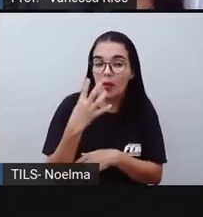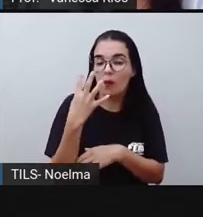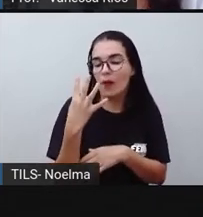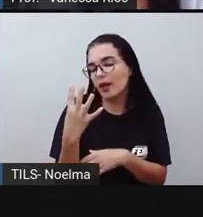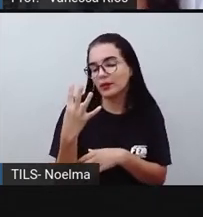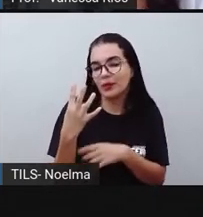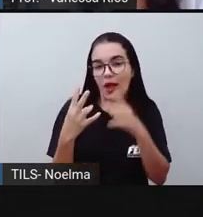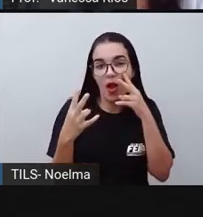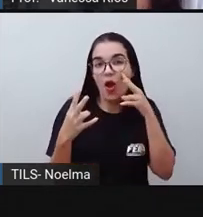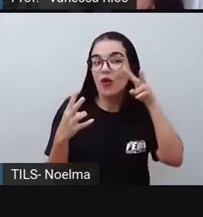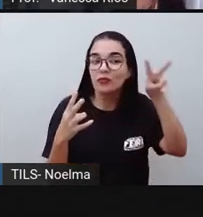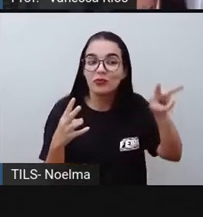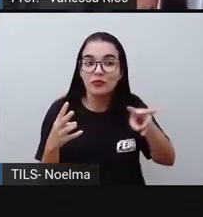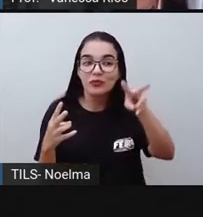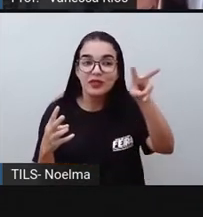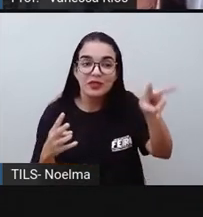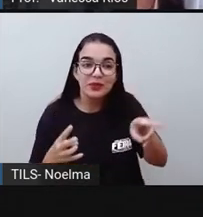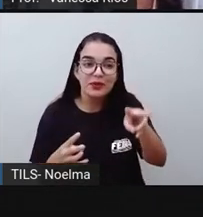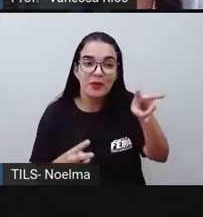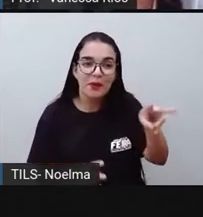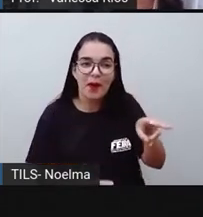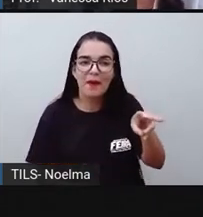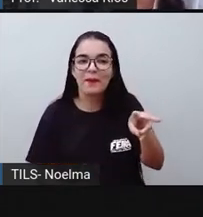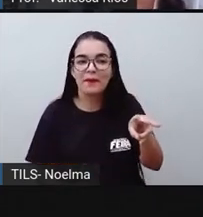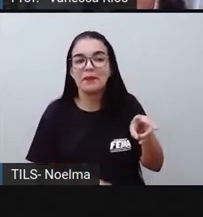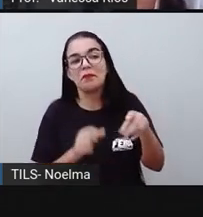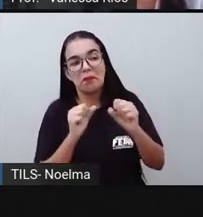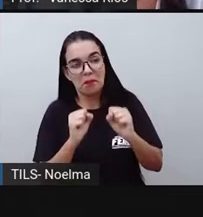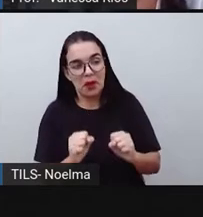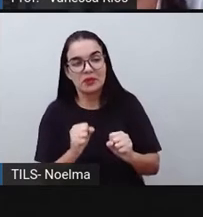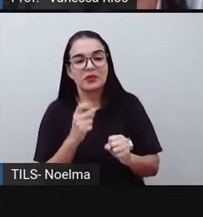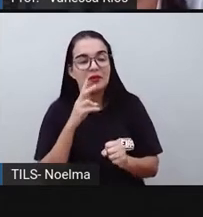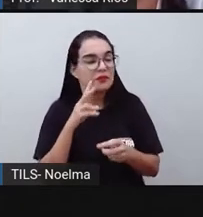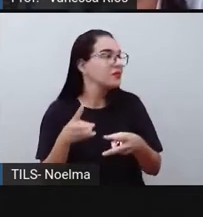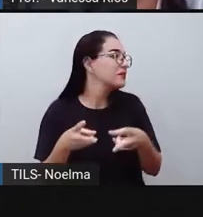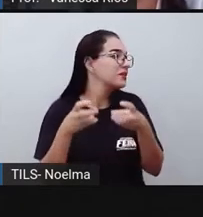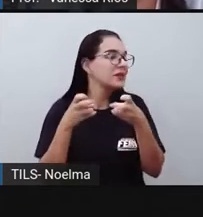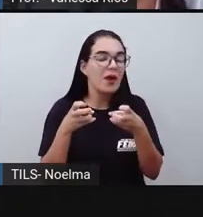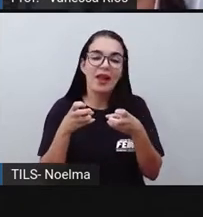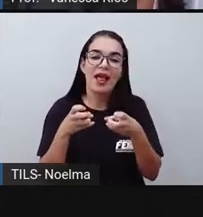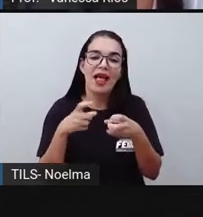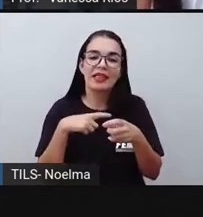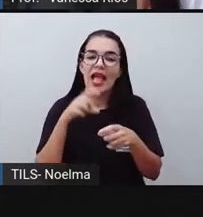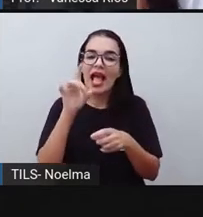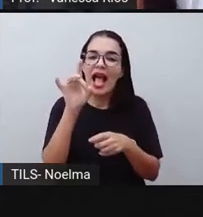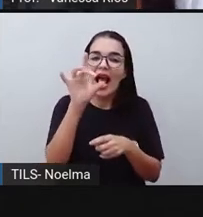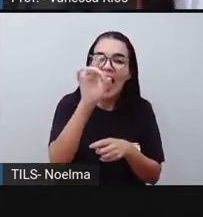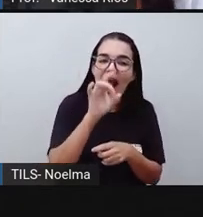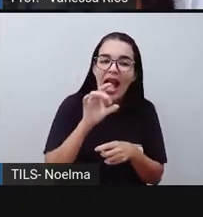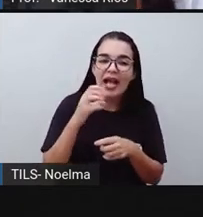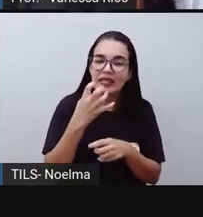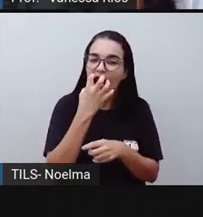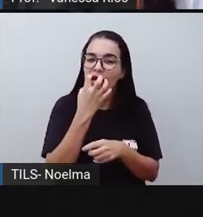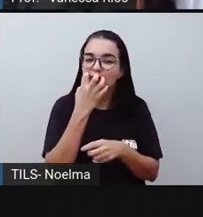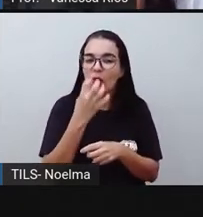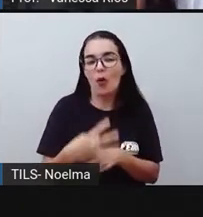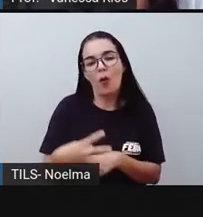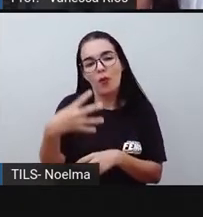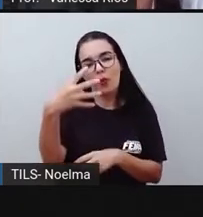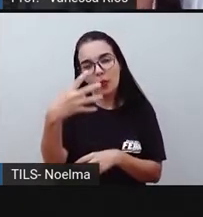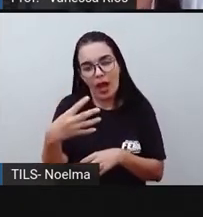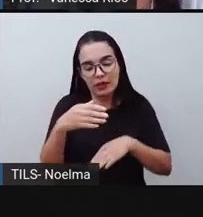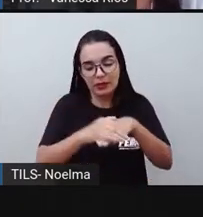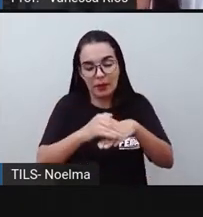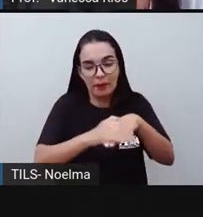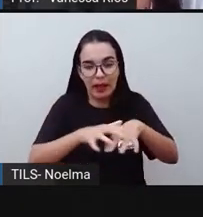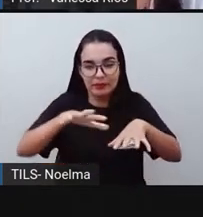gente identifica aí os valores, não é? Cada cachorro, quatro patas. Mas a